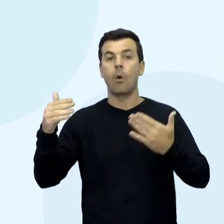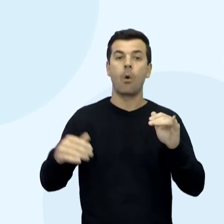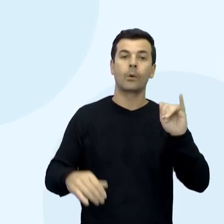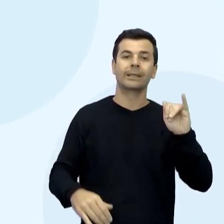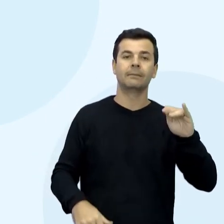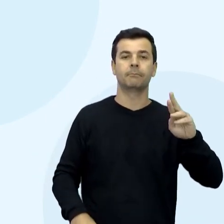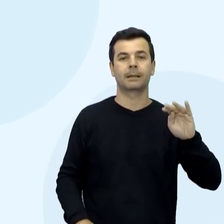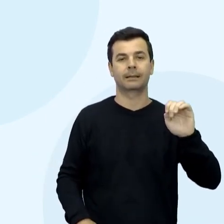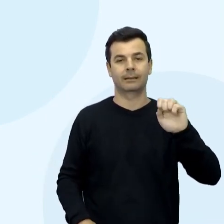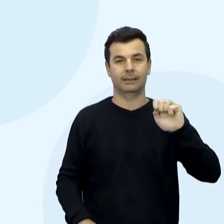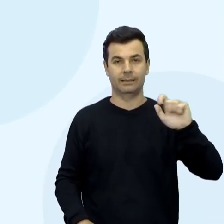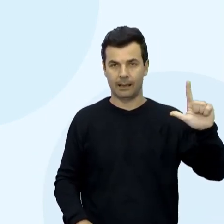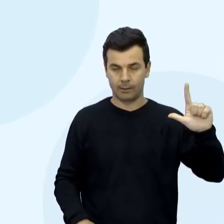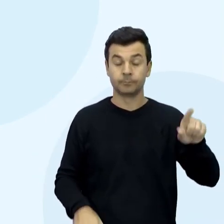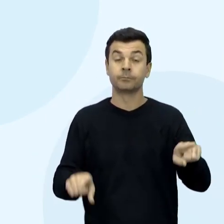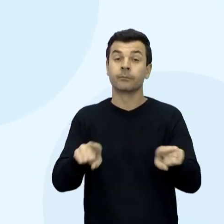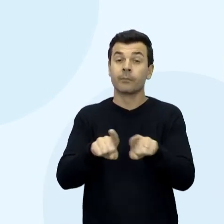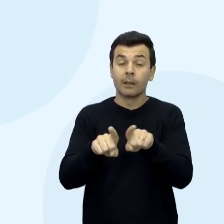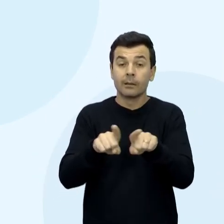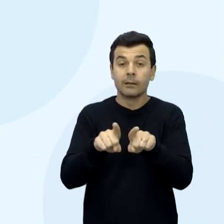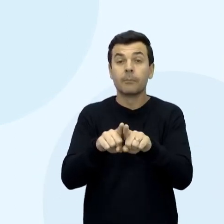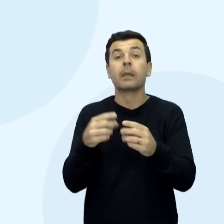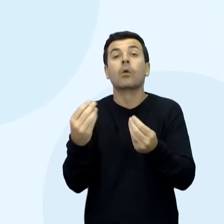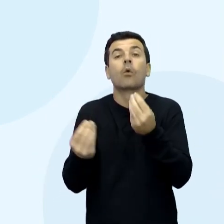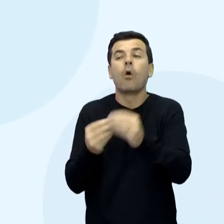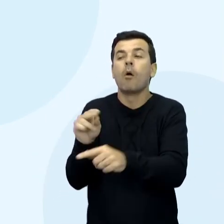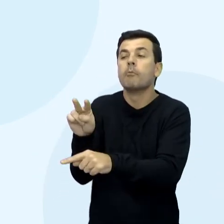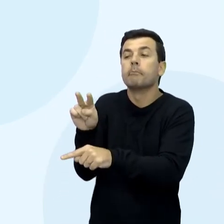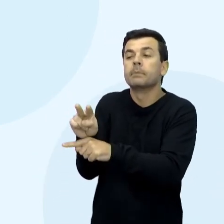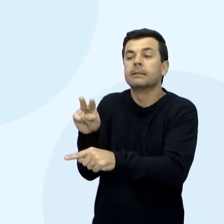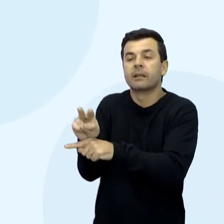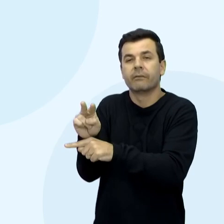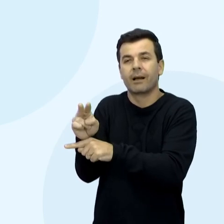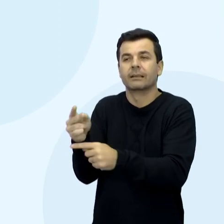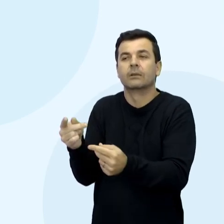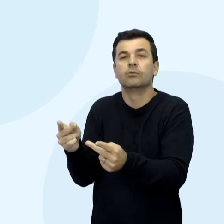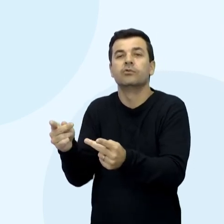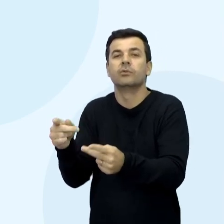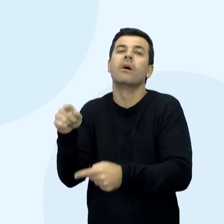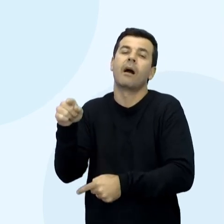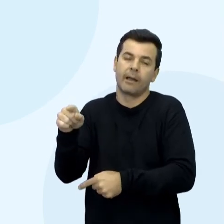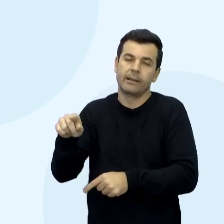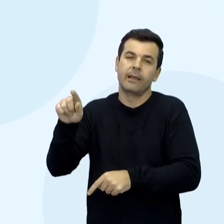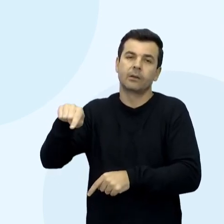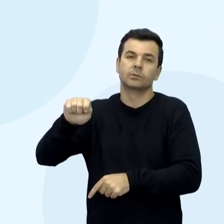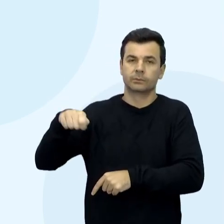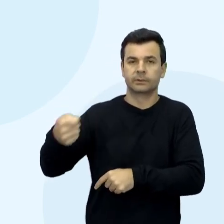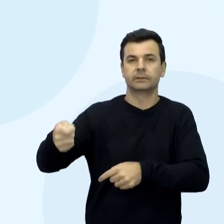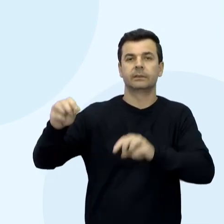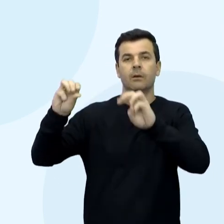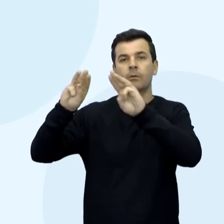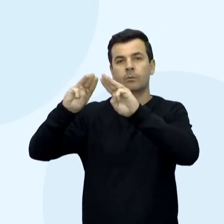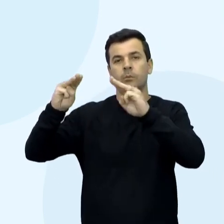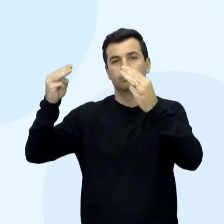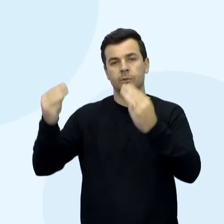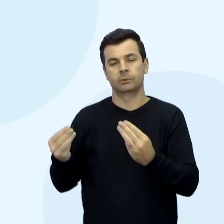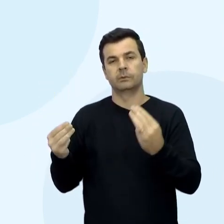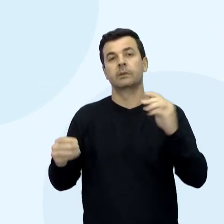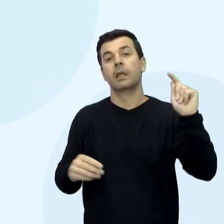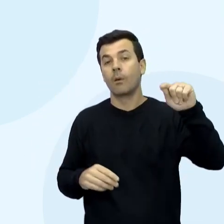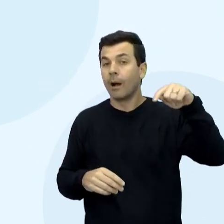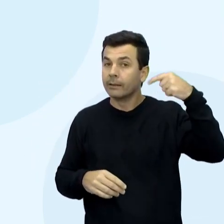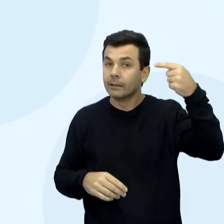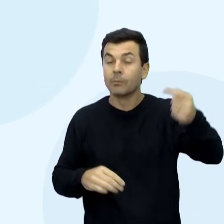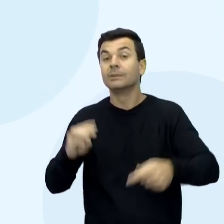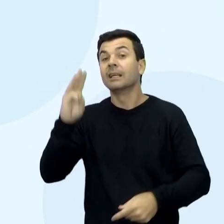uma forma de preservação do patrimônio material, o museu. E depois, aprendemos sobre a